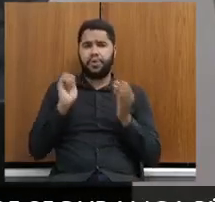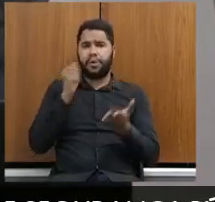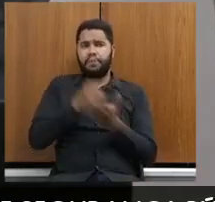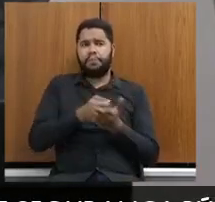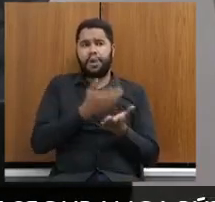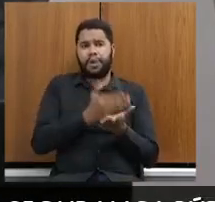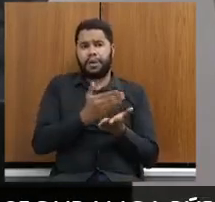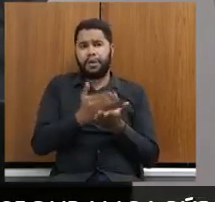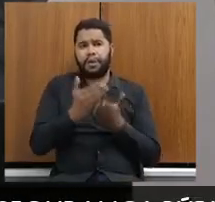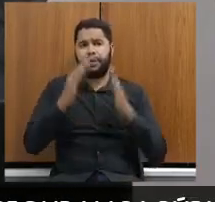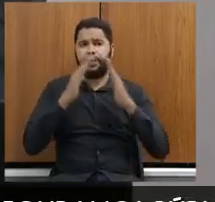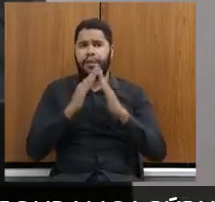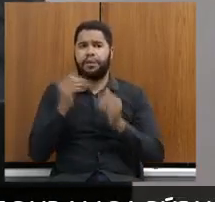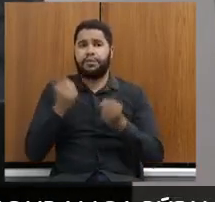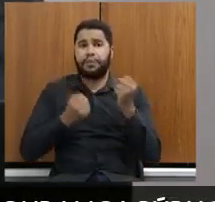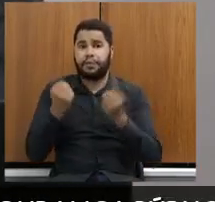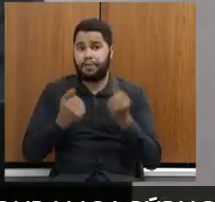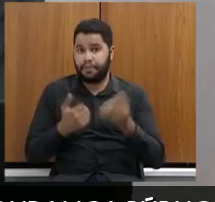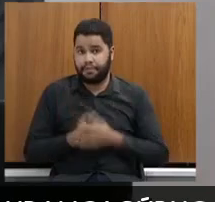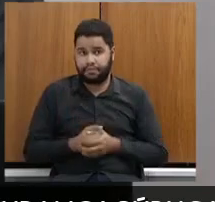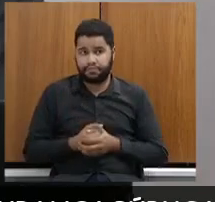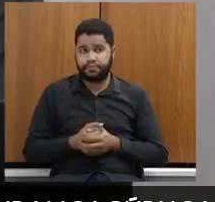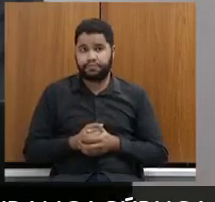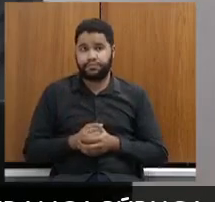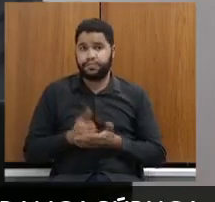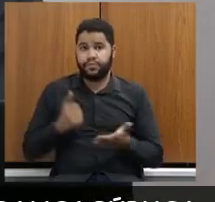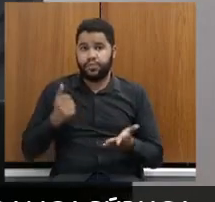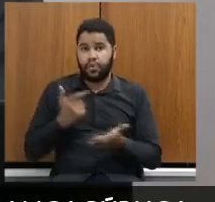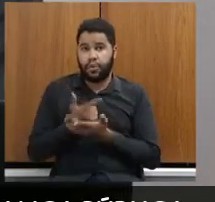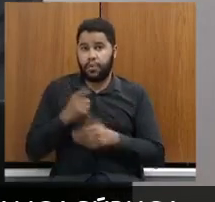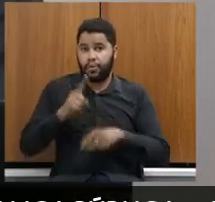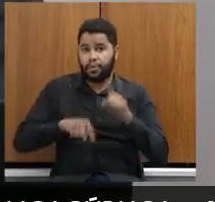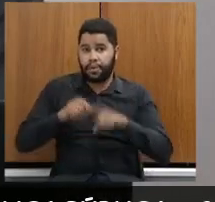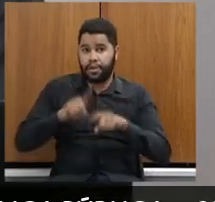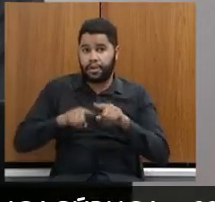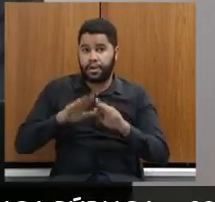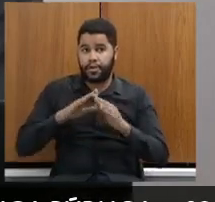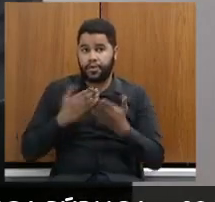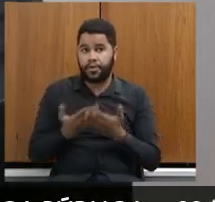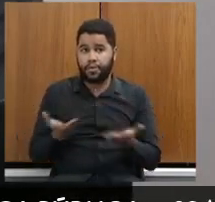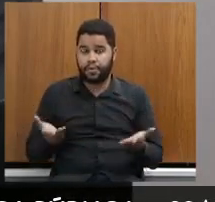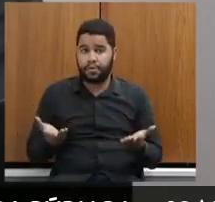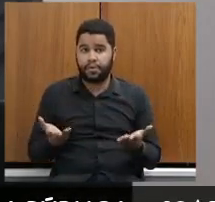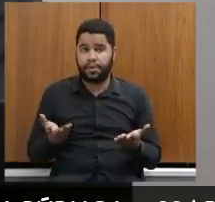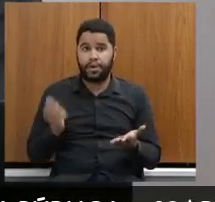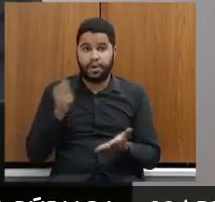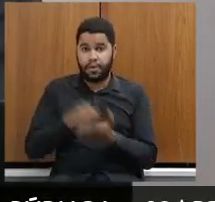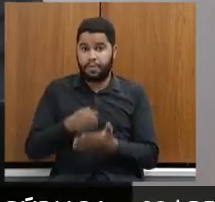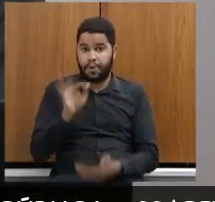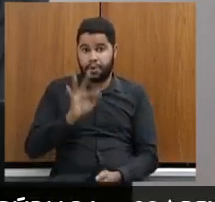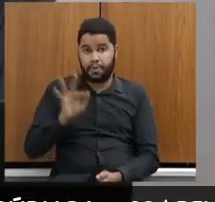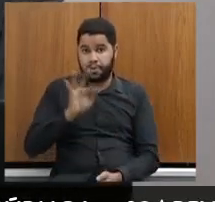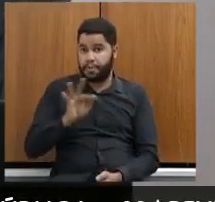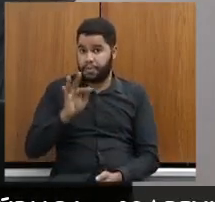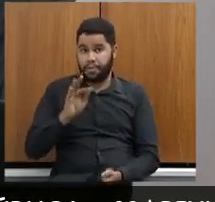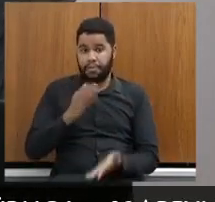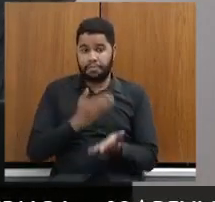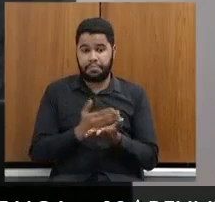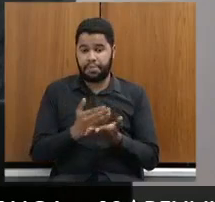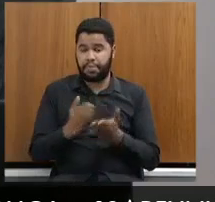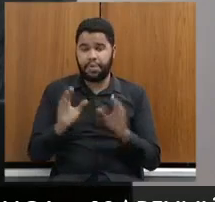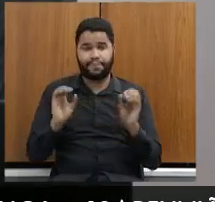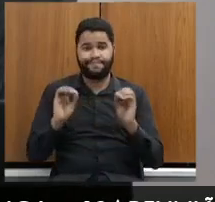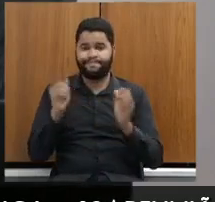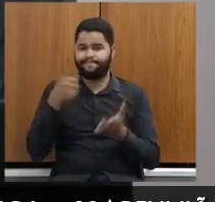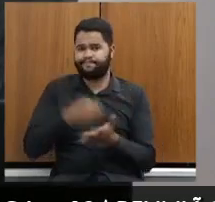prestação de casa de carro não compra os materiais escolares não paga faculdade não paga à prestação de